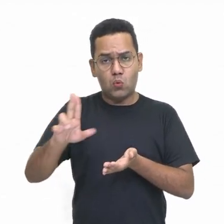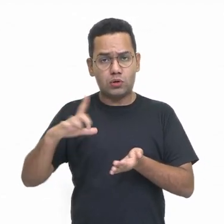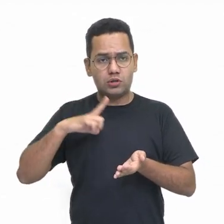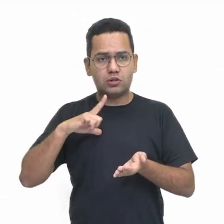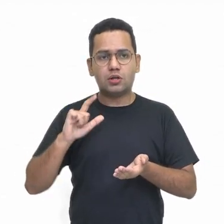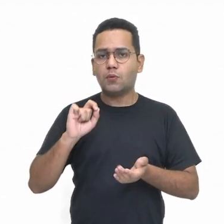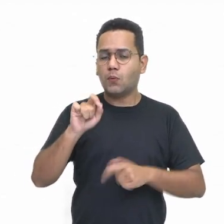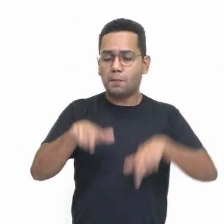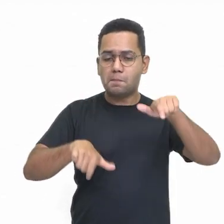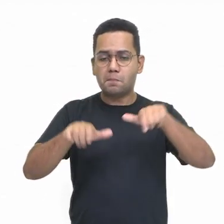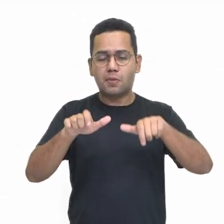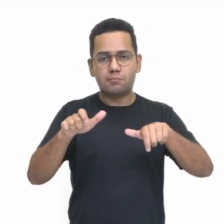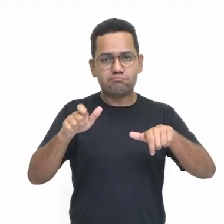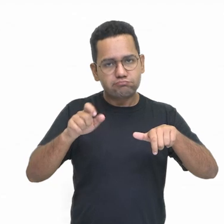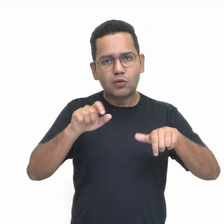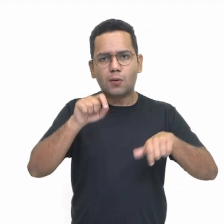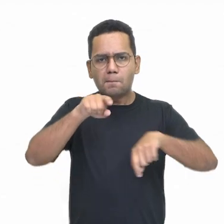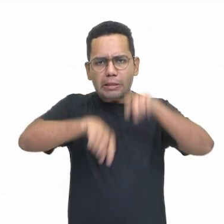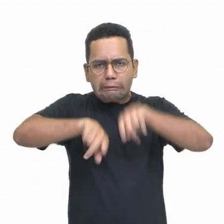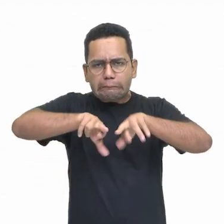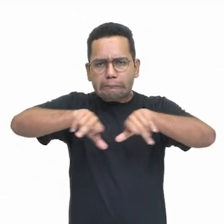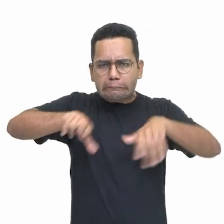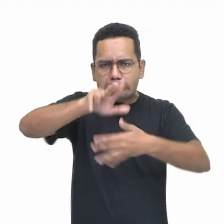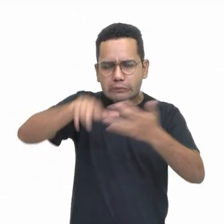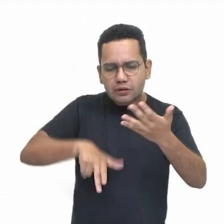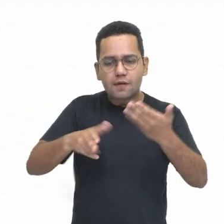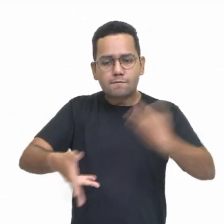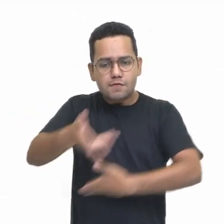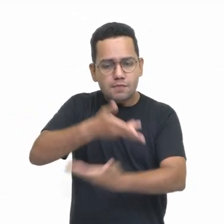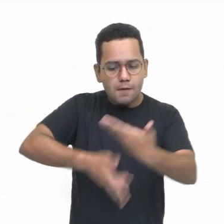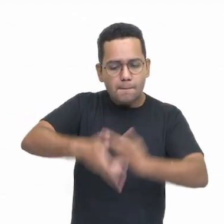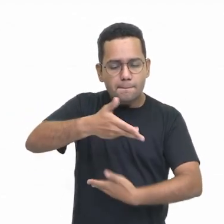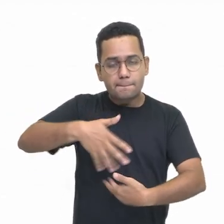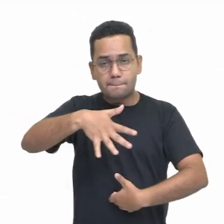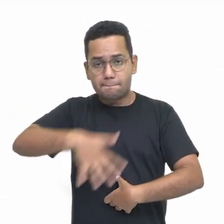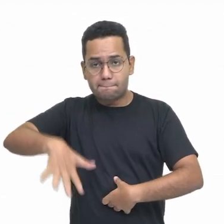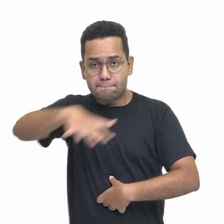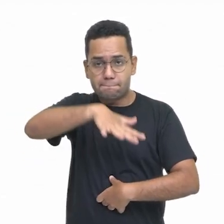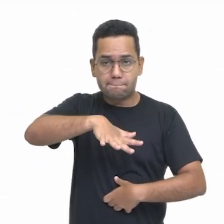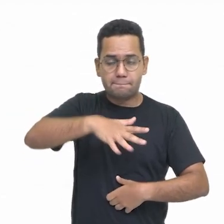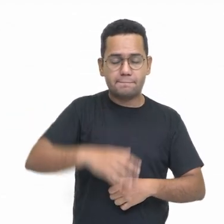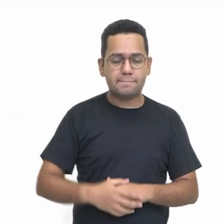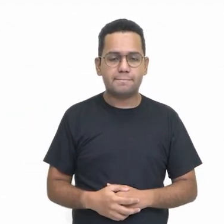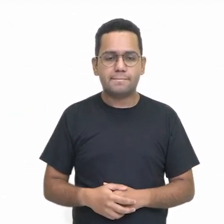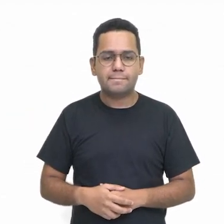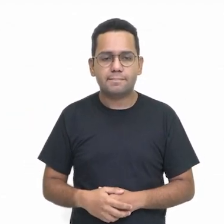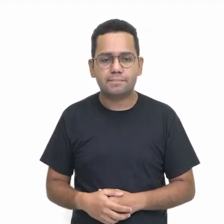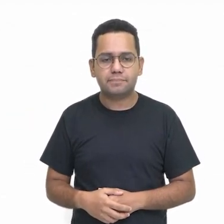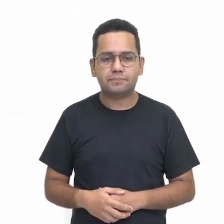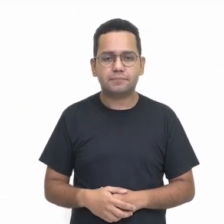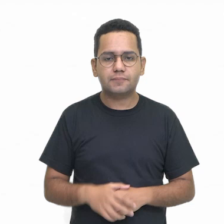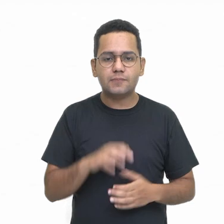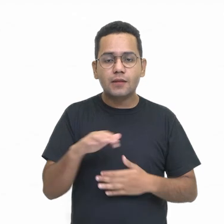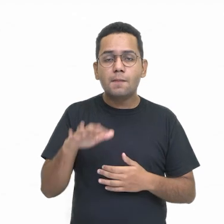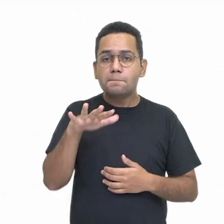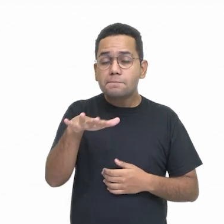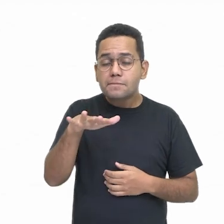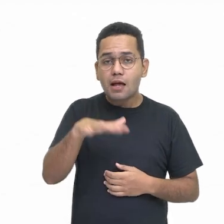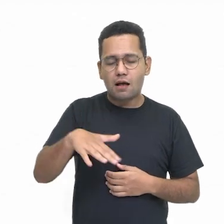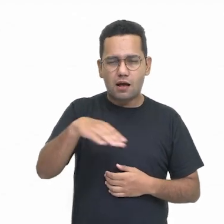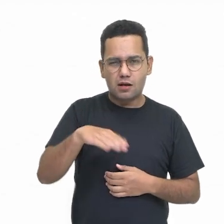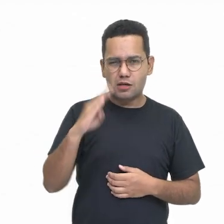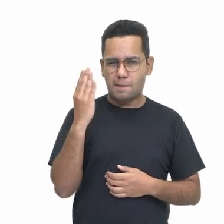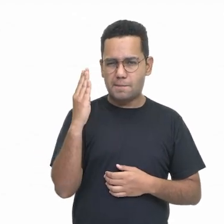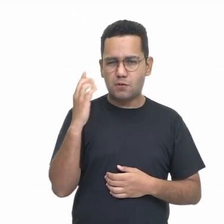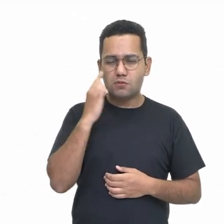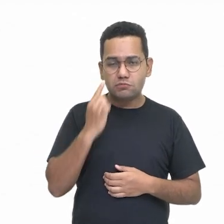organismos e seu ambiente lá na ecologia né no estudo da ecologia que é uma área da biologia que